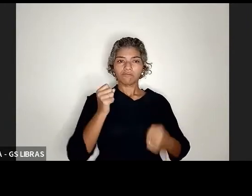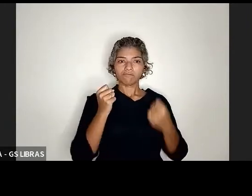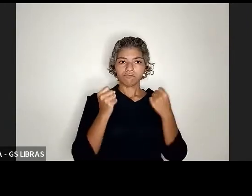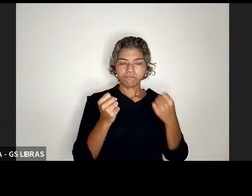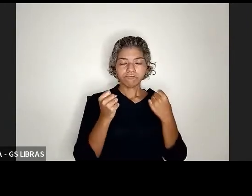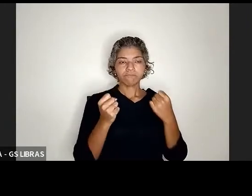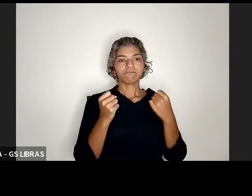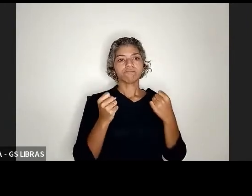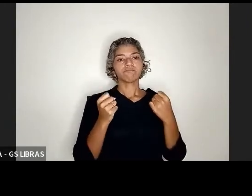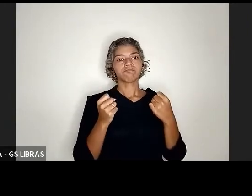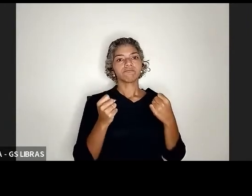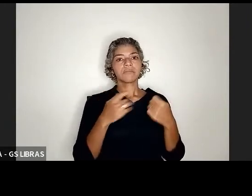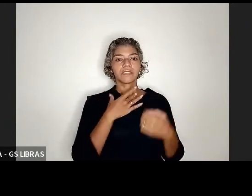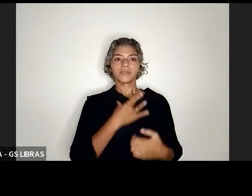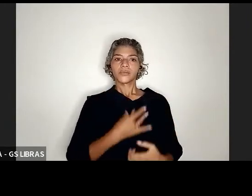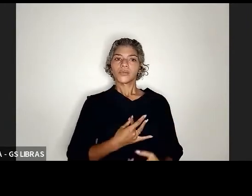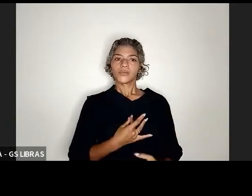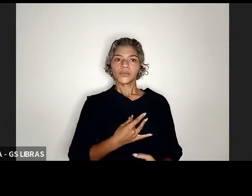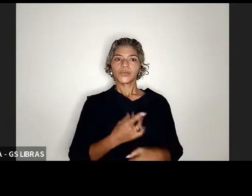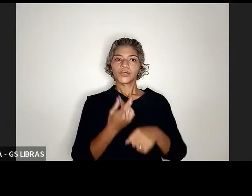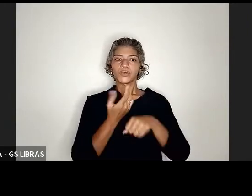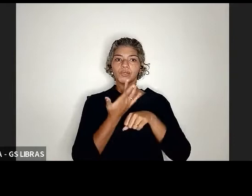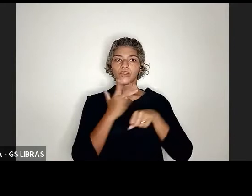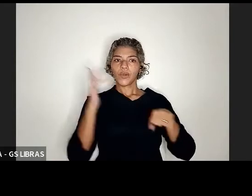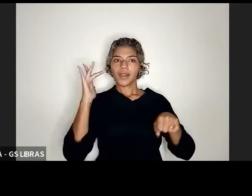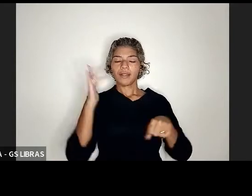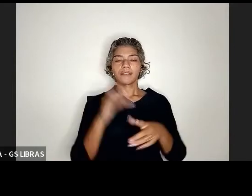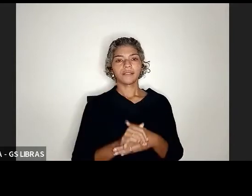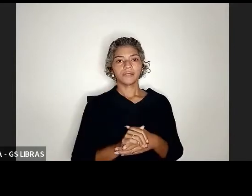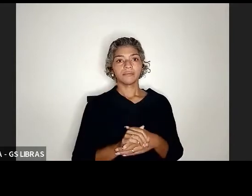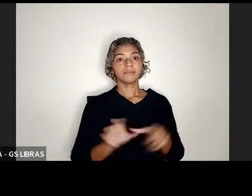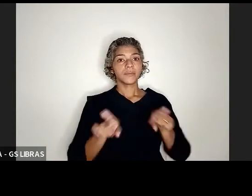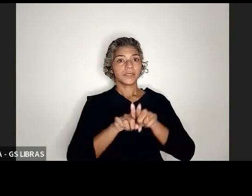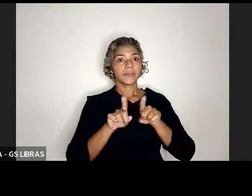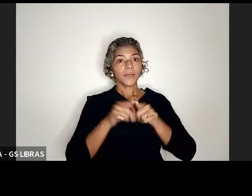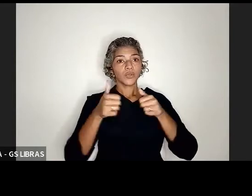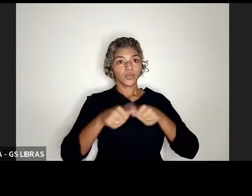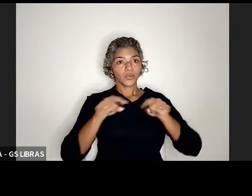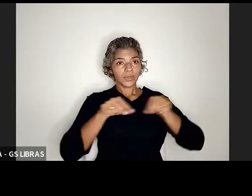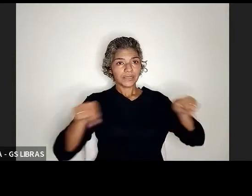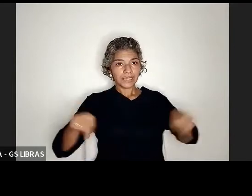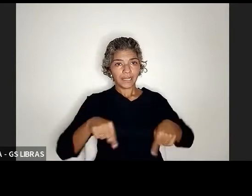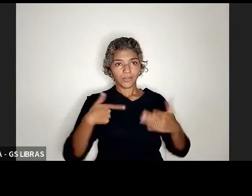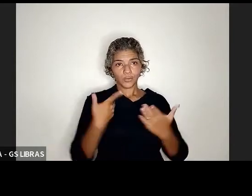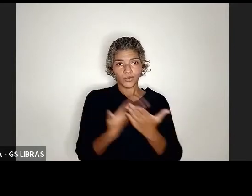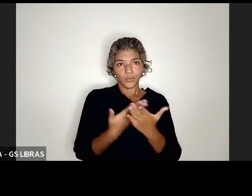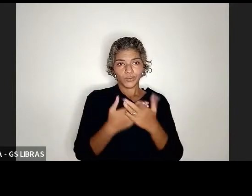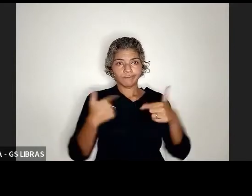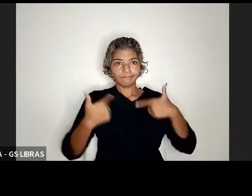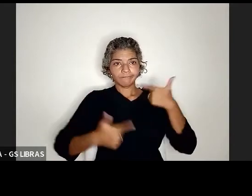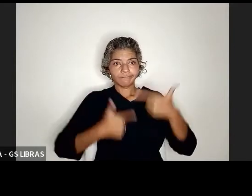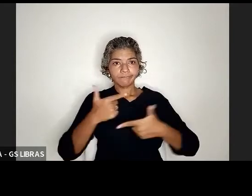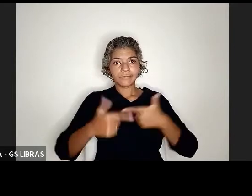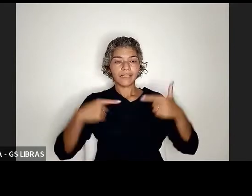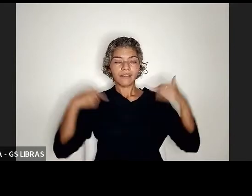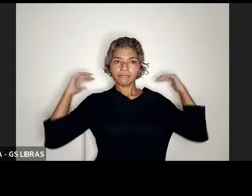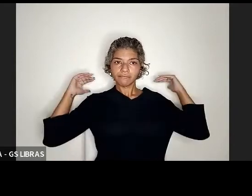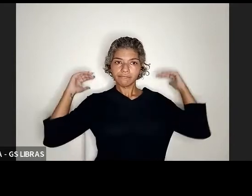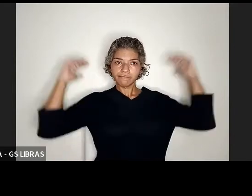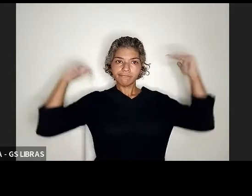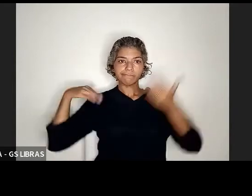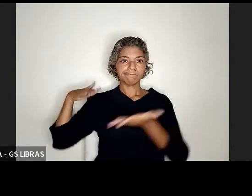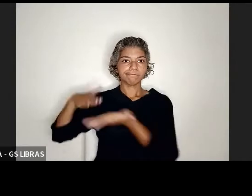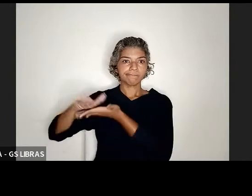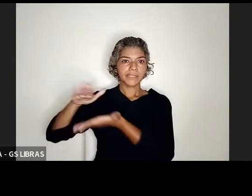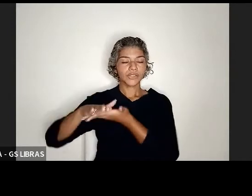correntinha dourada, e ao fundo, eu estou na minha sala que eu estudo, que eu trabalho, tem uma impressora e uma prateleira com umas canecas